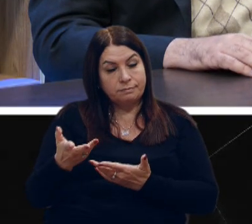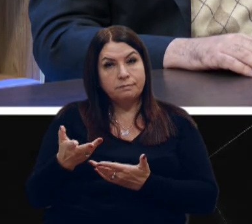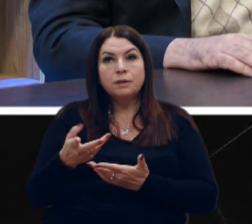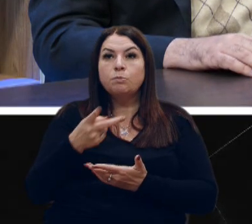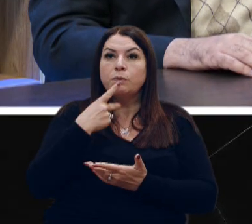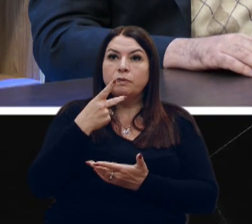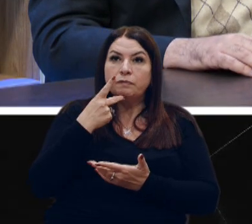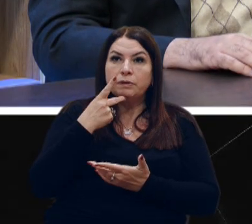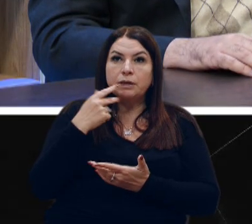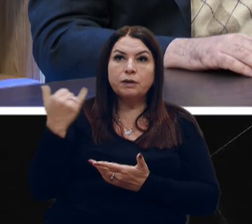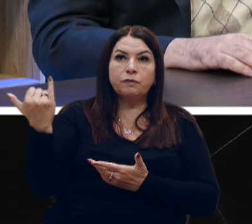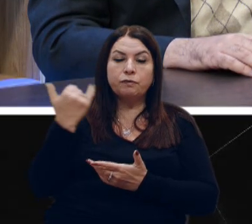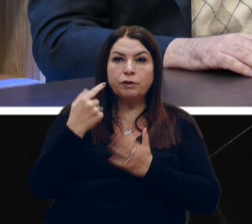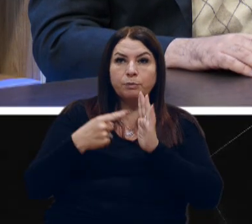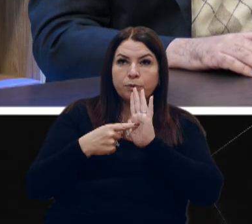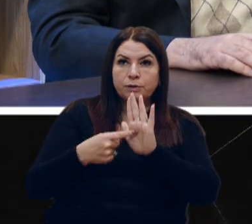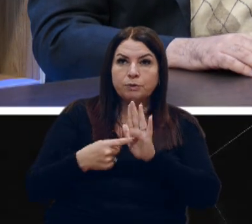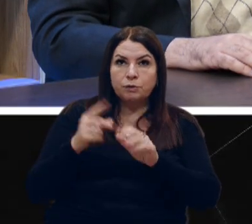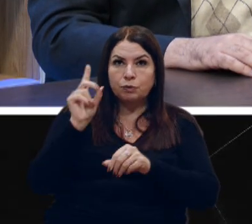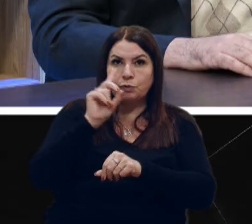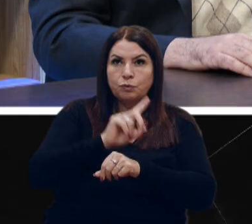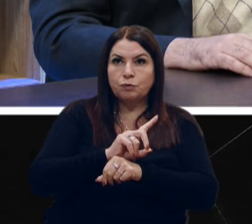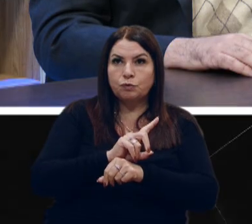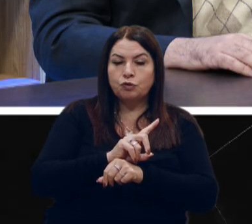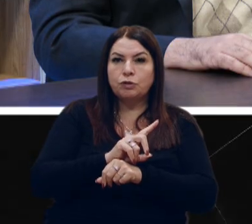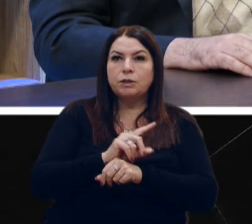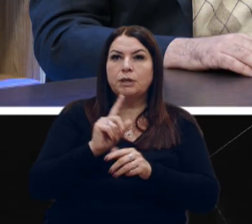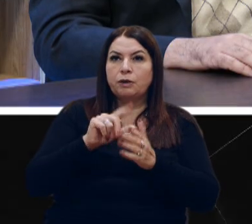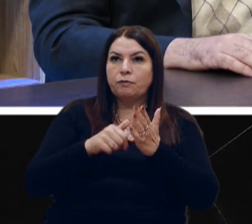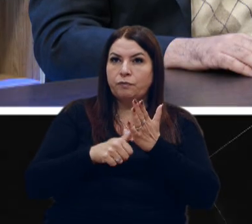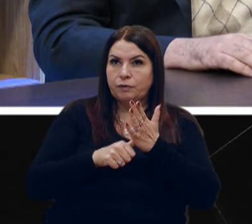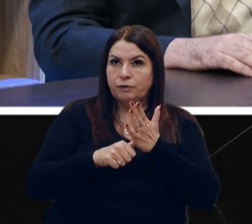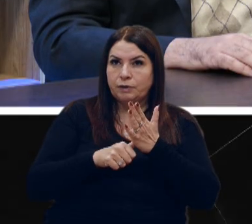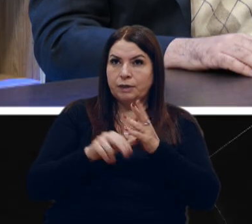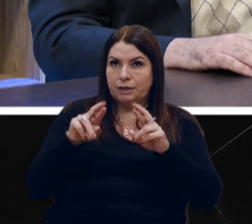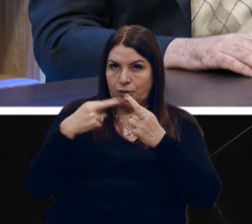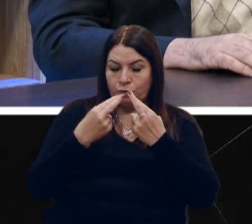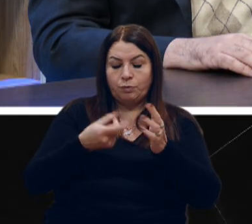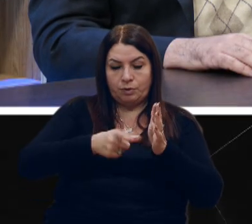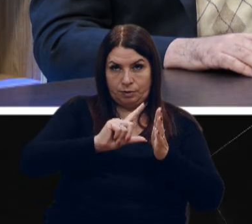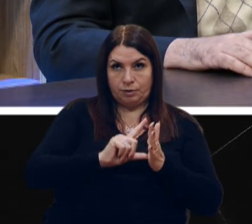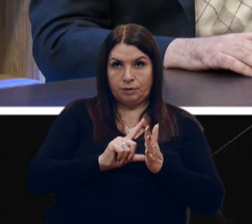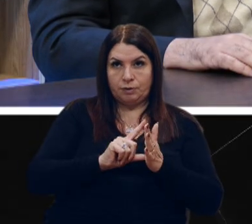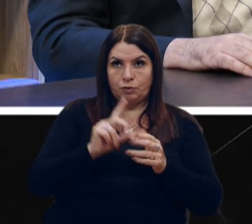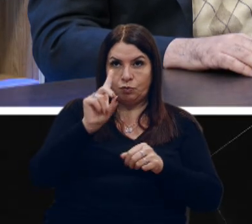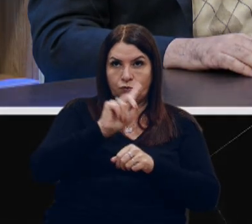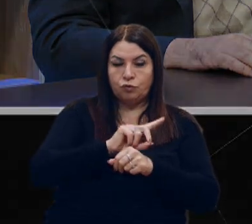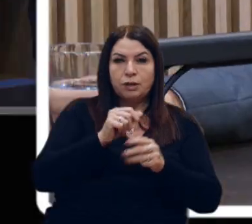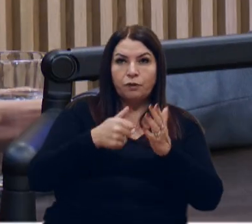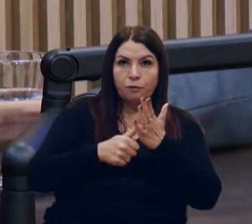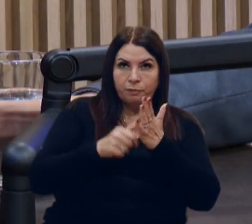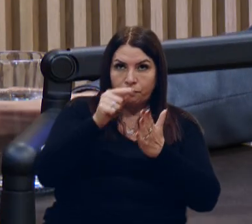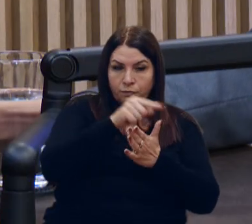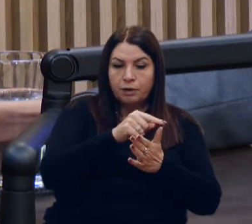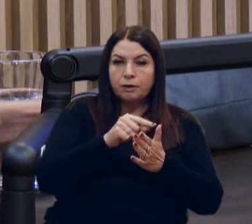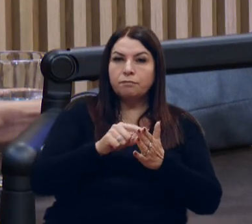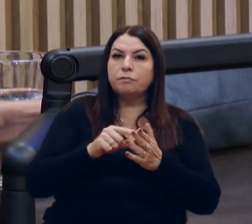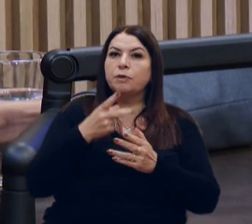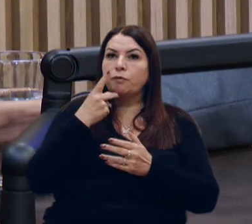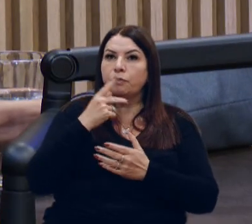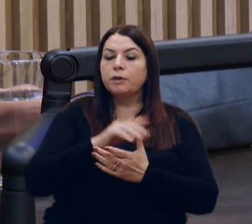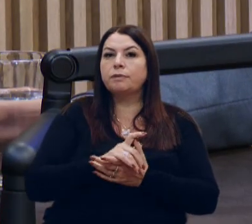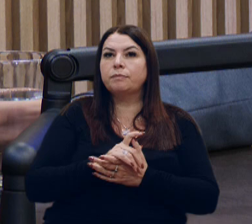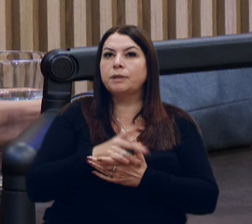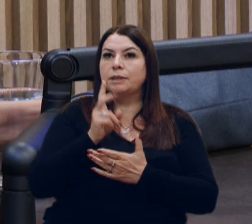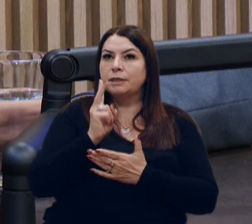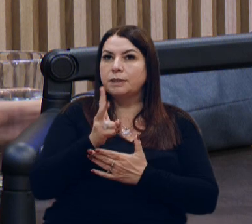que me foi apresentada no dia da filiação, aliás, na reunião antes do dia da filiação, onde que eu coloquei que eu